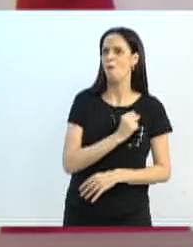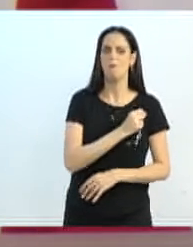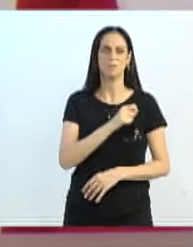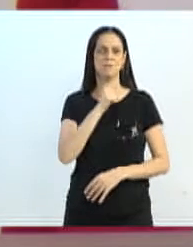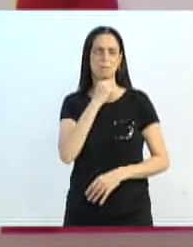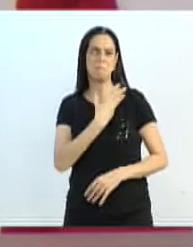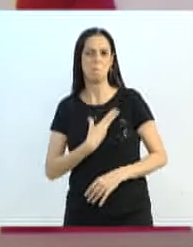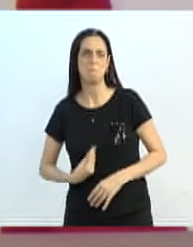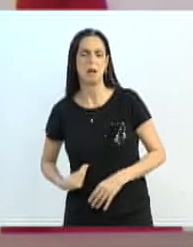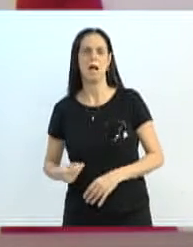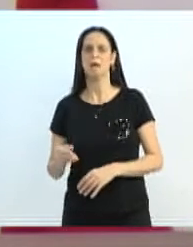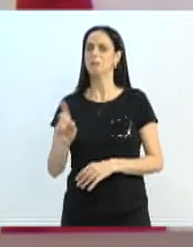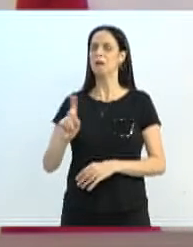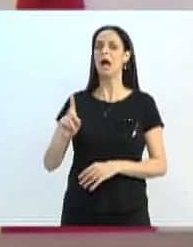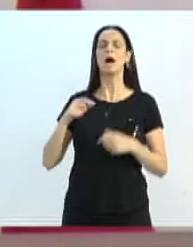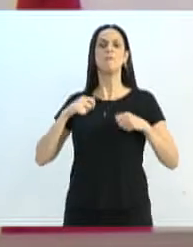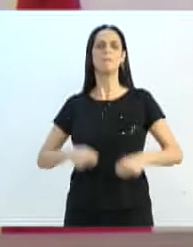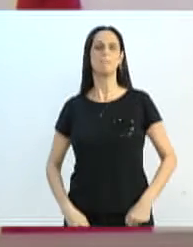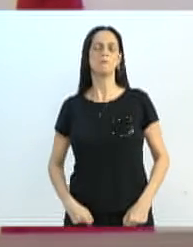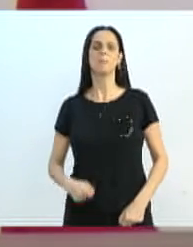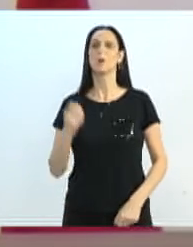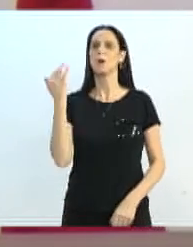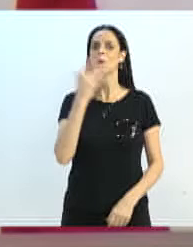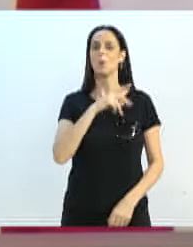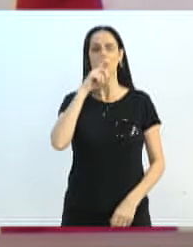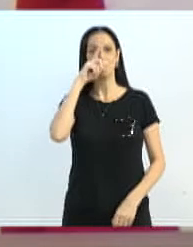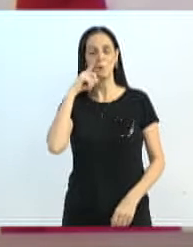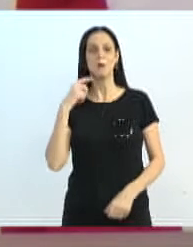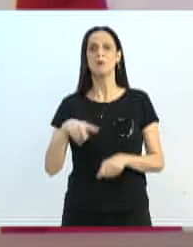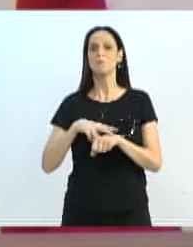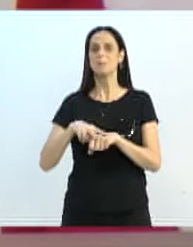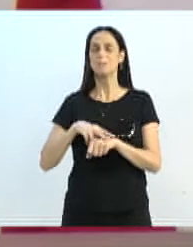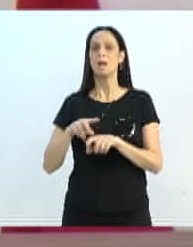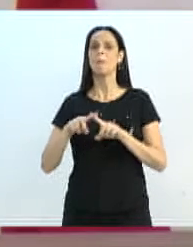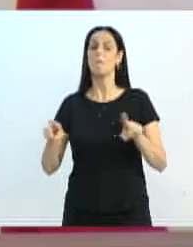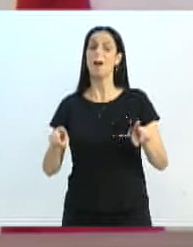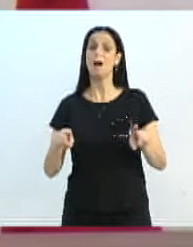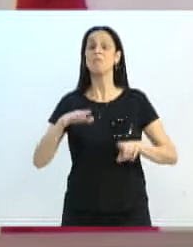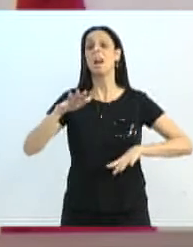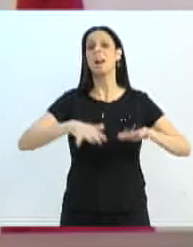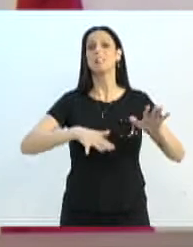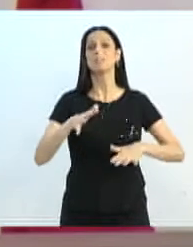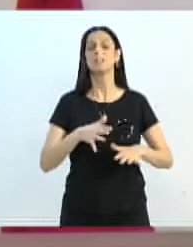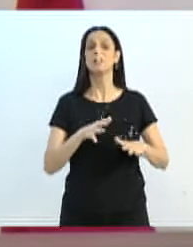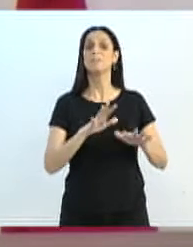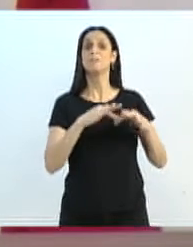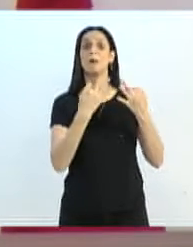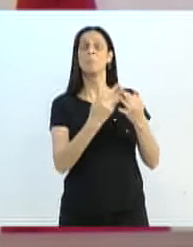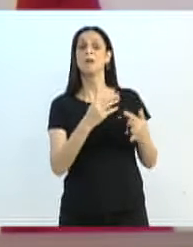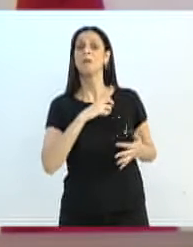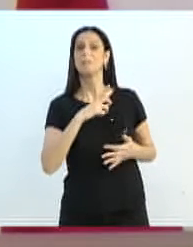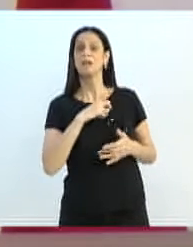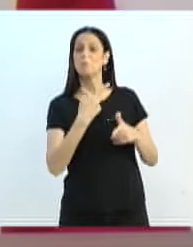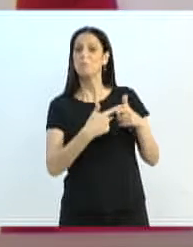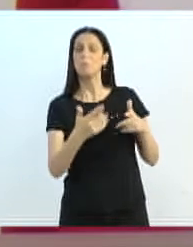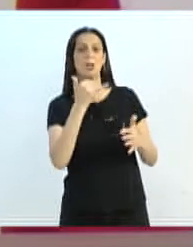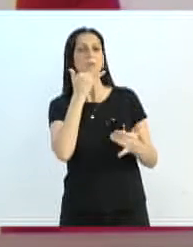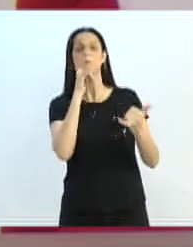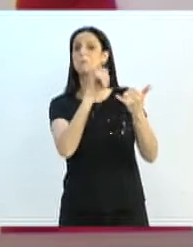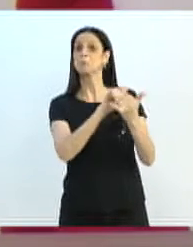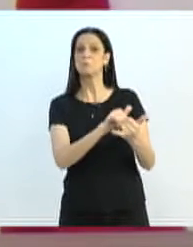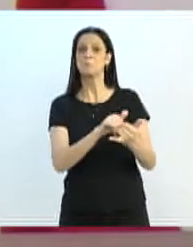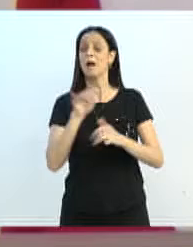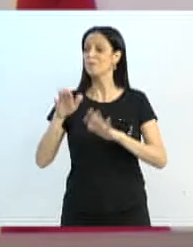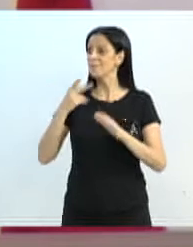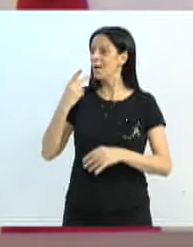inimizades, onde muitos vestem verde e amarelo, mas muitas vezes sequer com a família se dão bem. Com inúmeras pessoas que se diziam amigos, hoje não